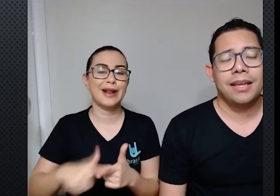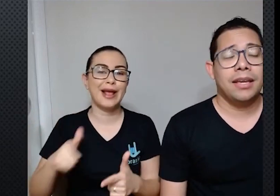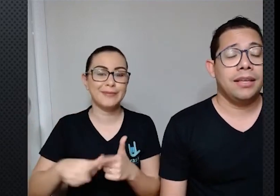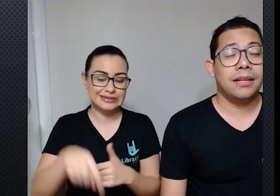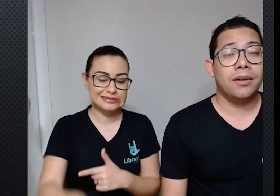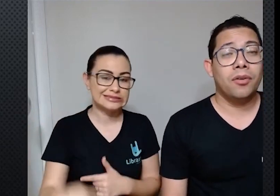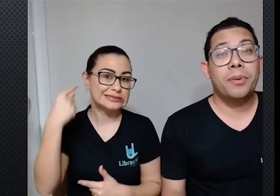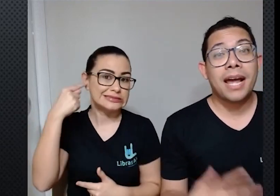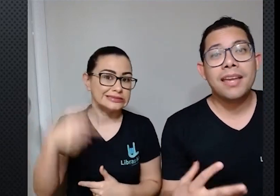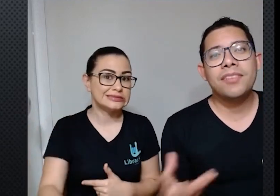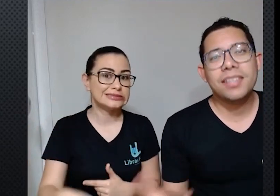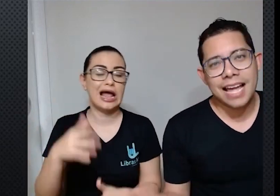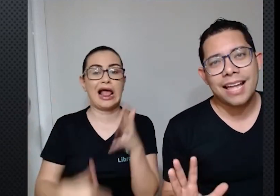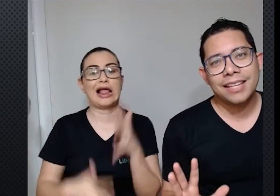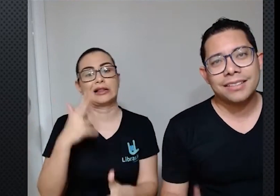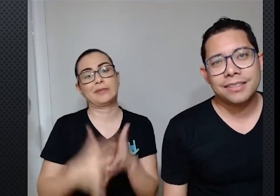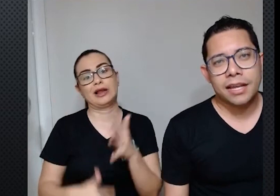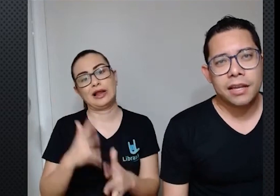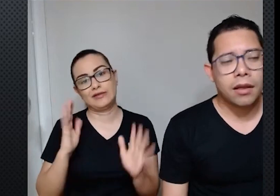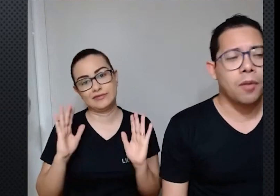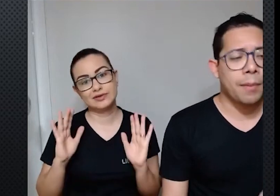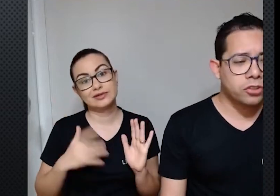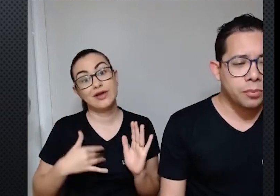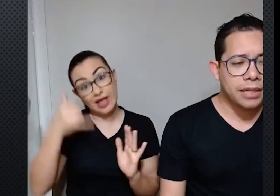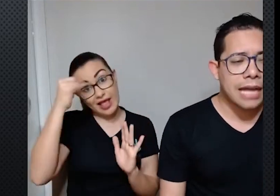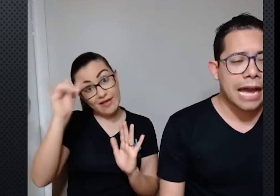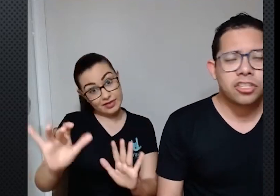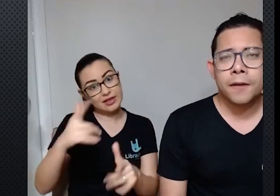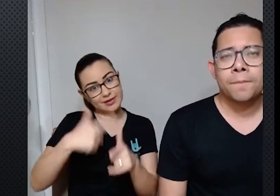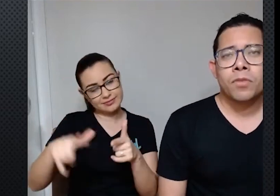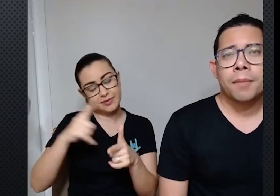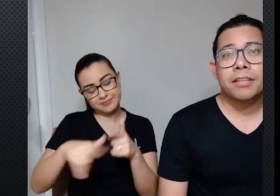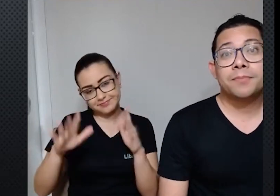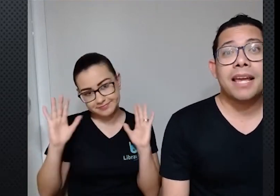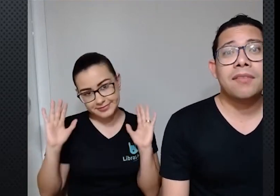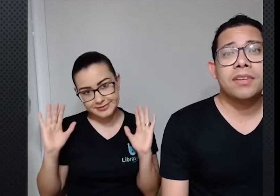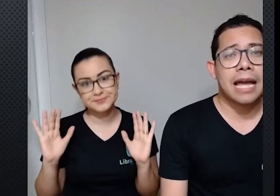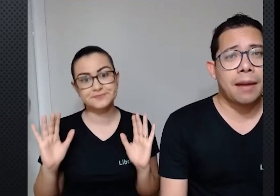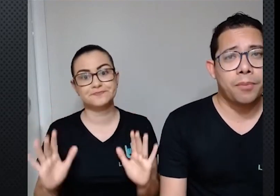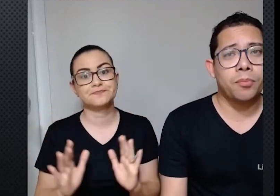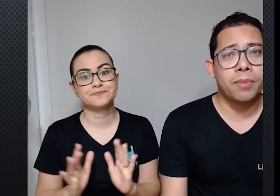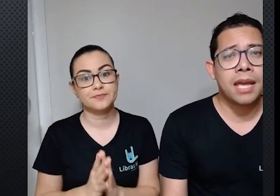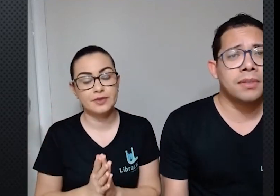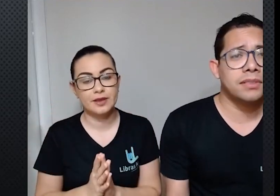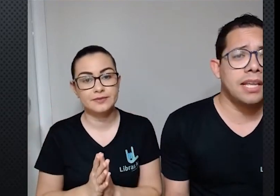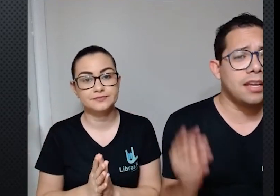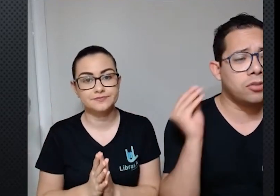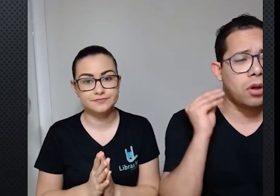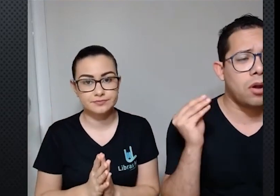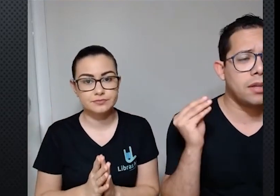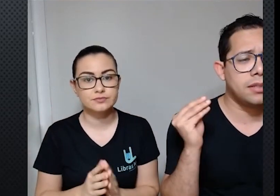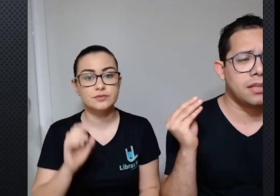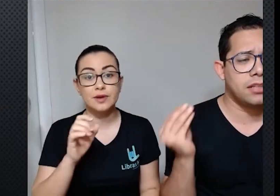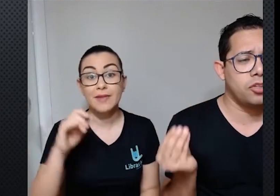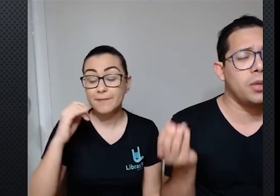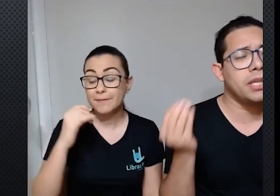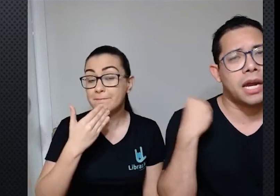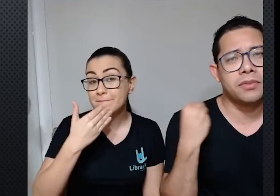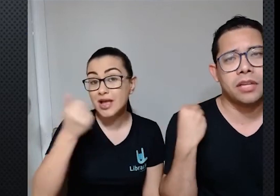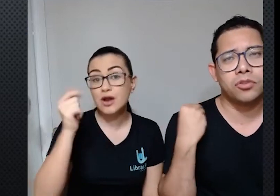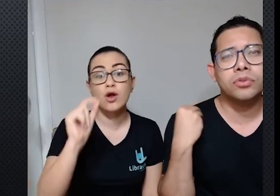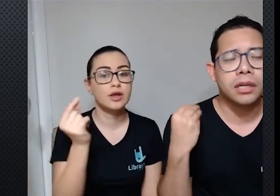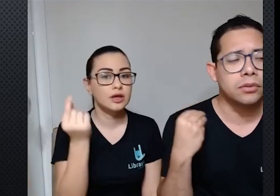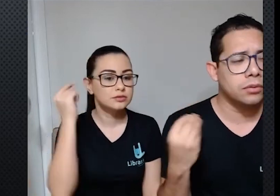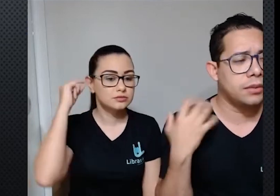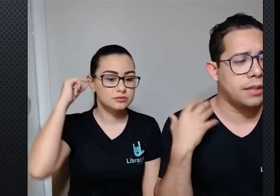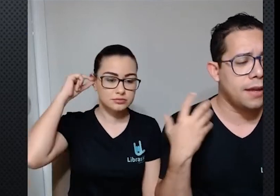né? Então, para evitar, né, é uma possibilidade, mas para evitar problemas, seria só interessante o intérprete